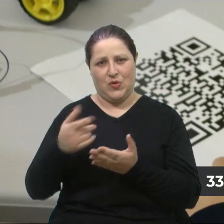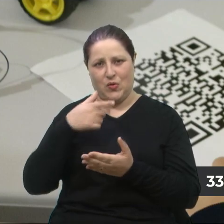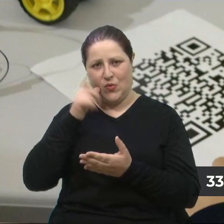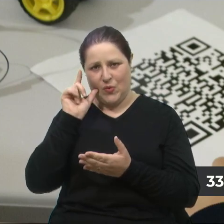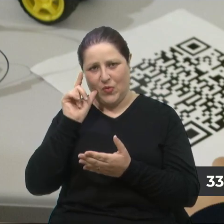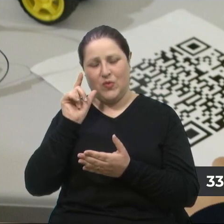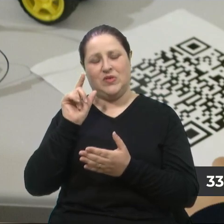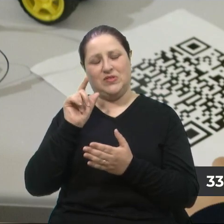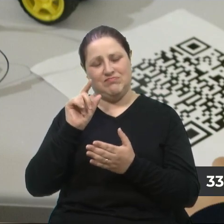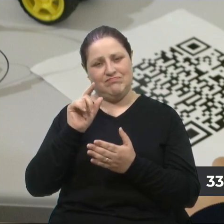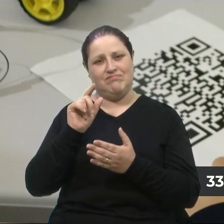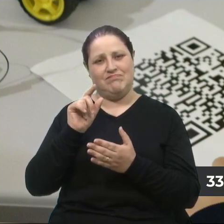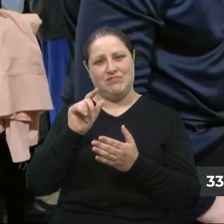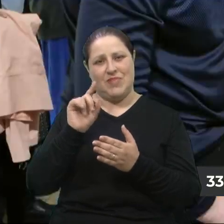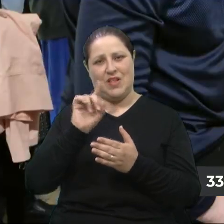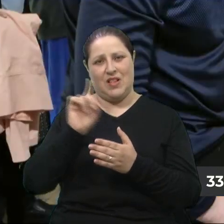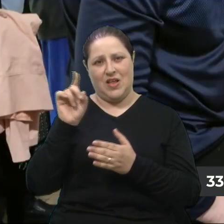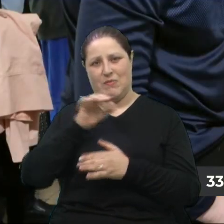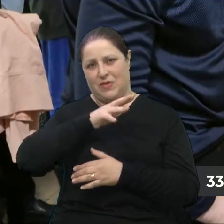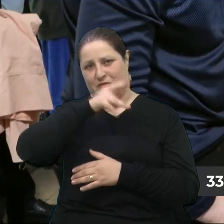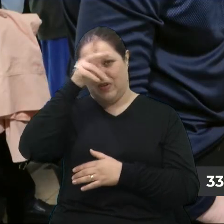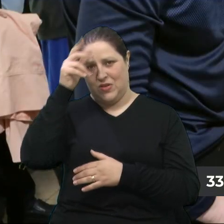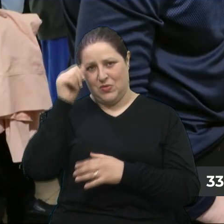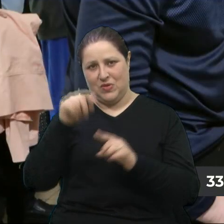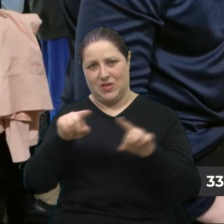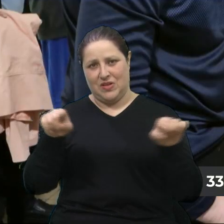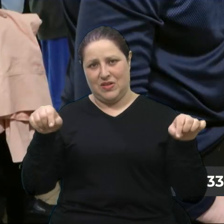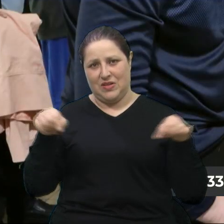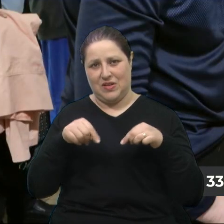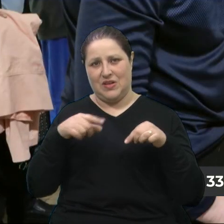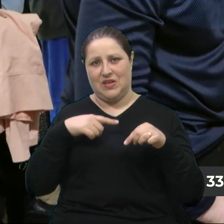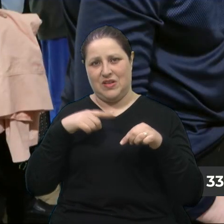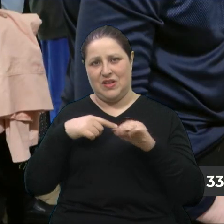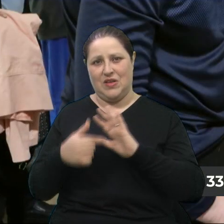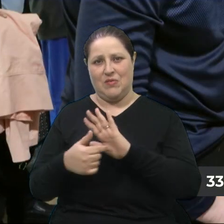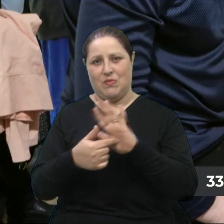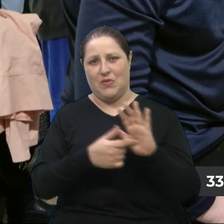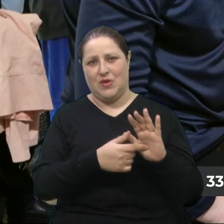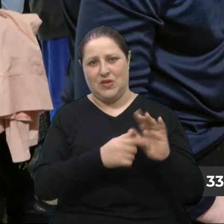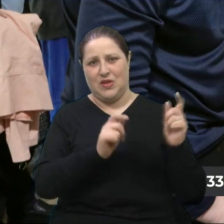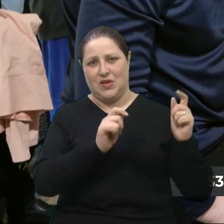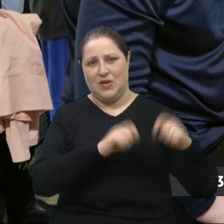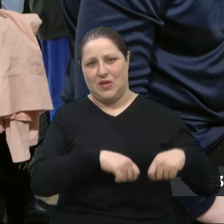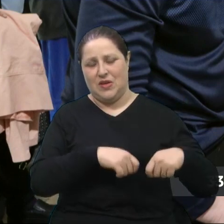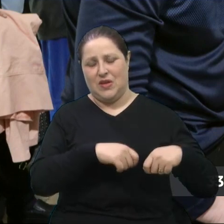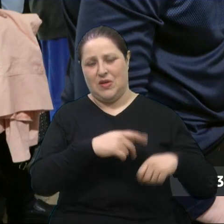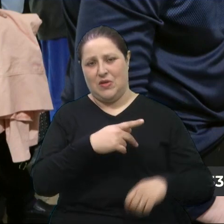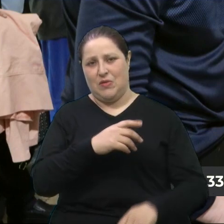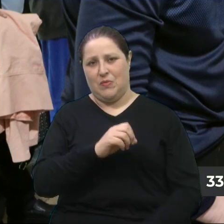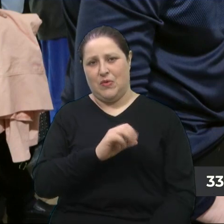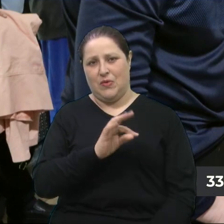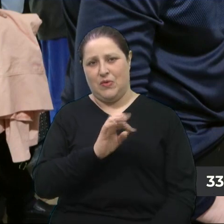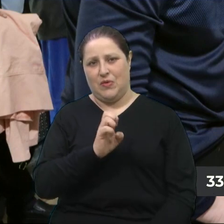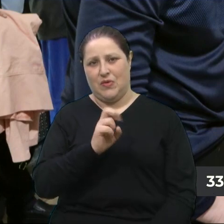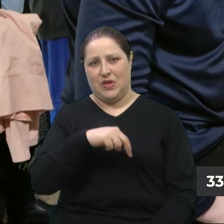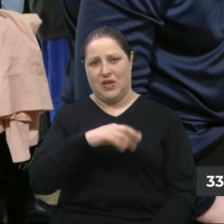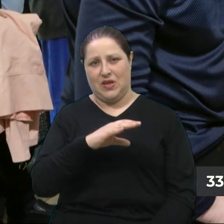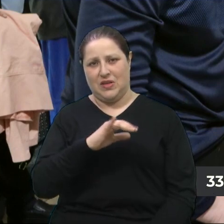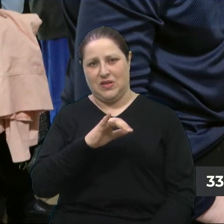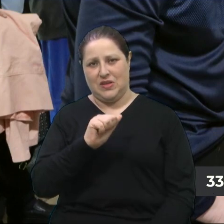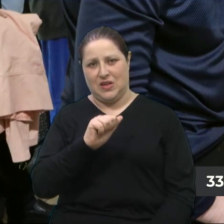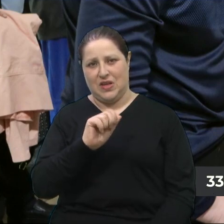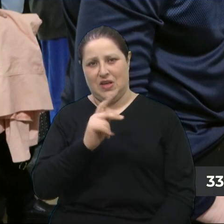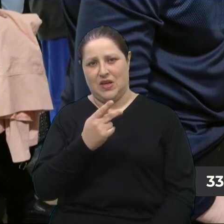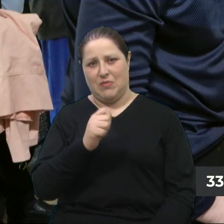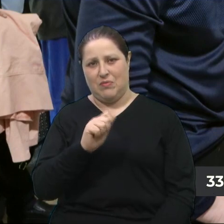da Prefeitura, onde está acontecendo a mostra Potenciabilidades, um olhar sobre as aptidões dos